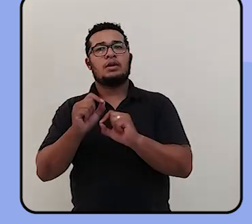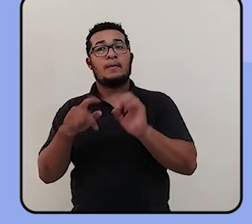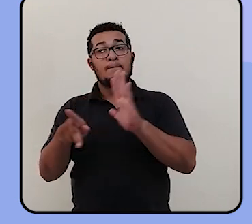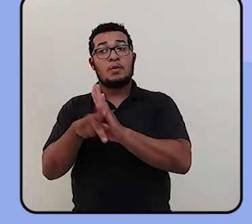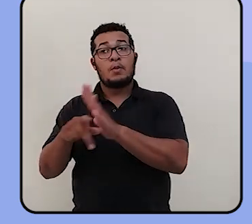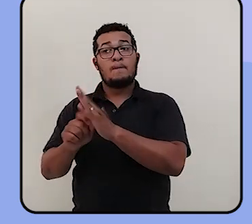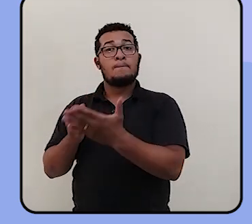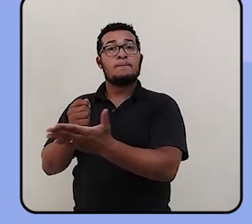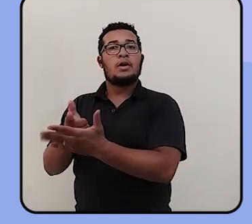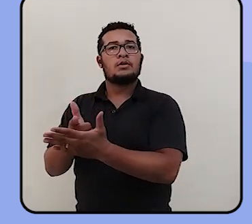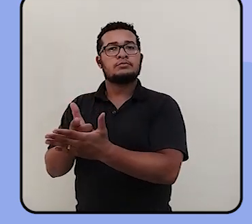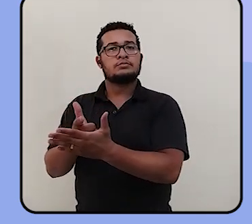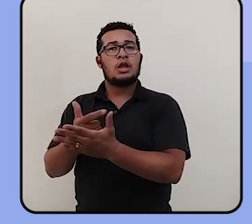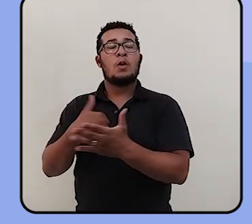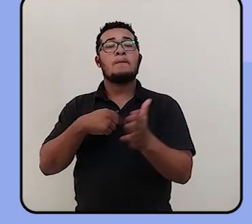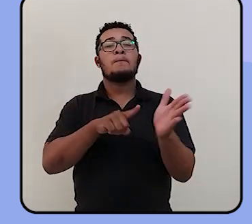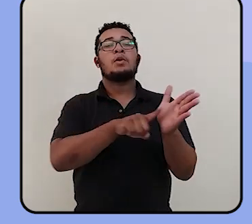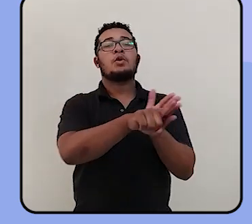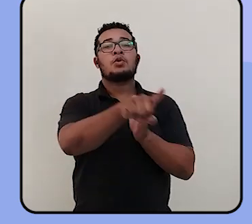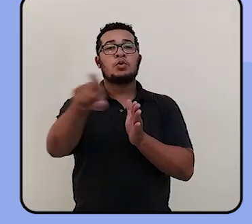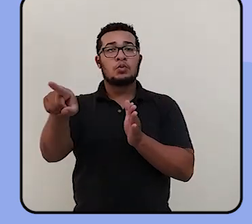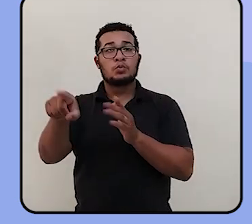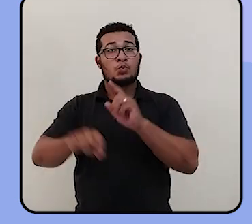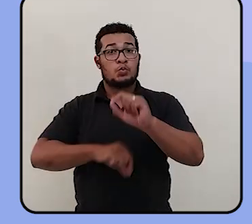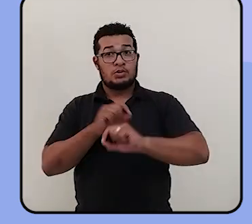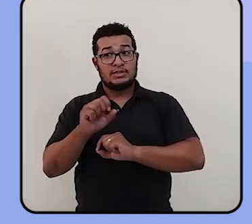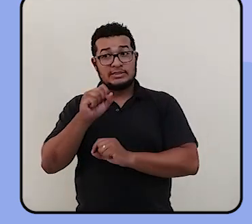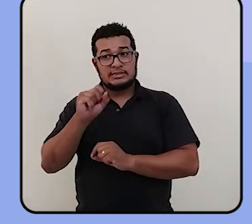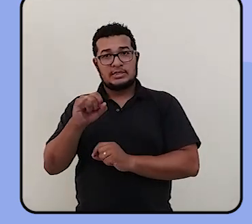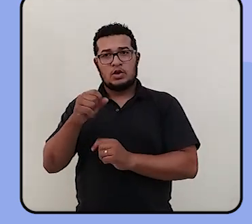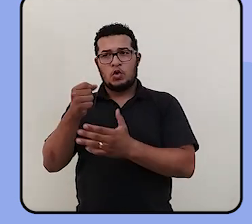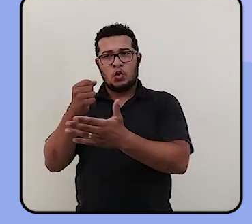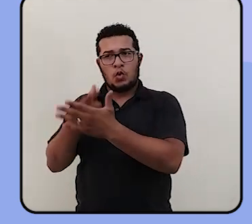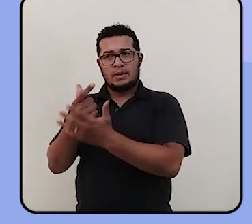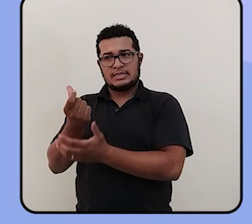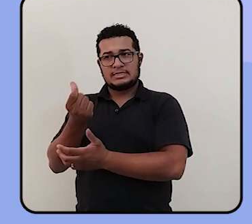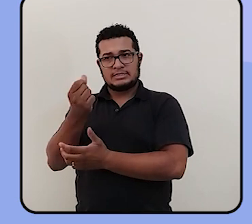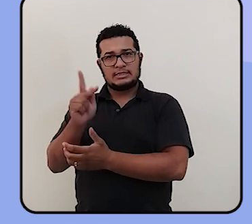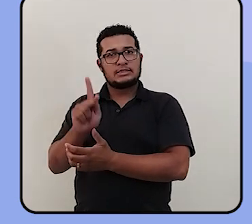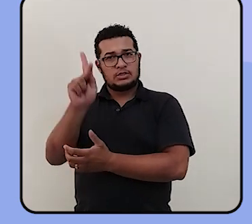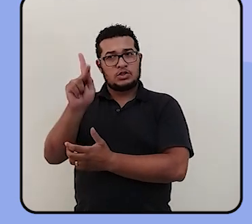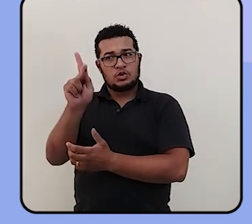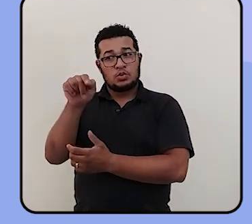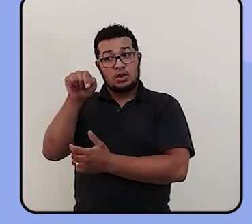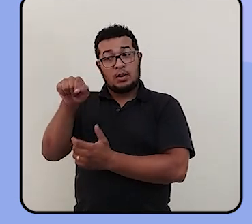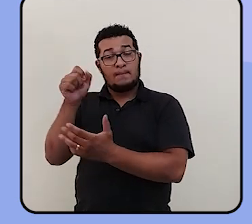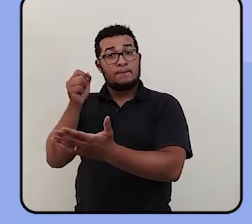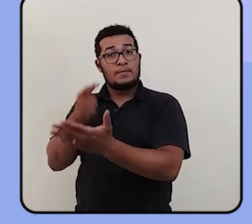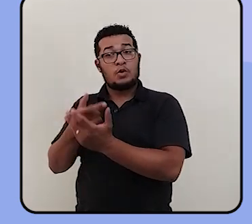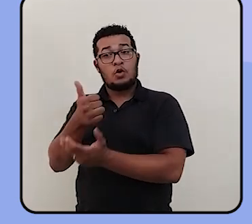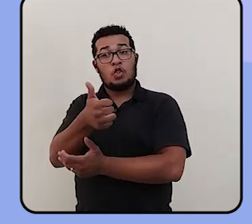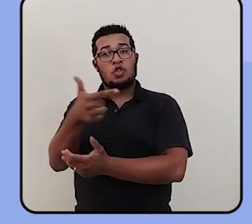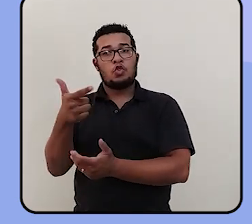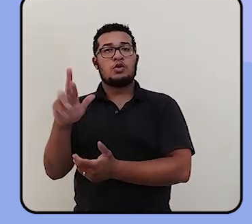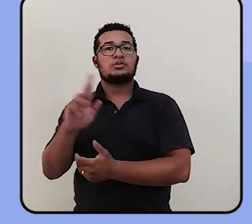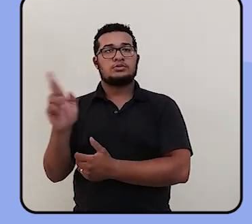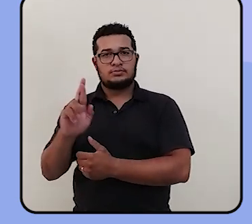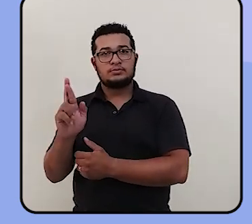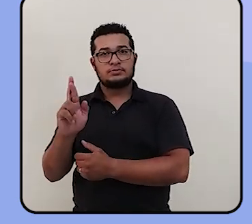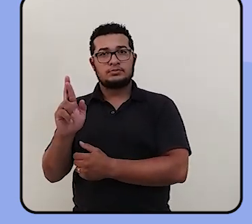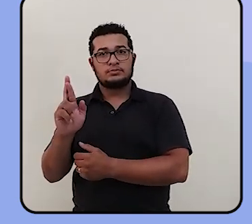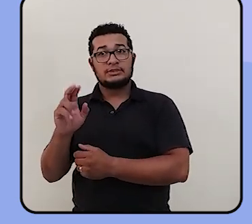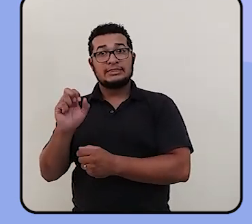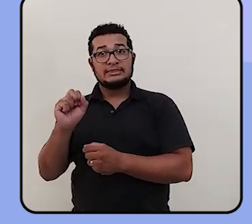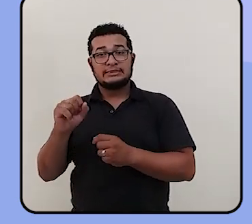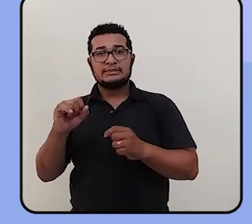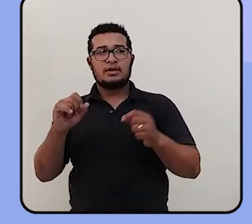com o valor a pagar. Pergunto-lhes, se ao comprar 6 quilos de batata ele pagou